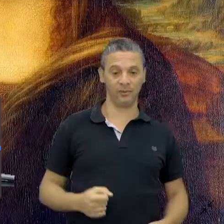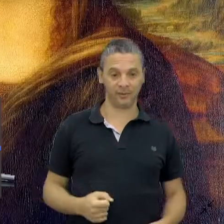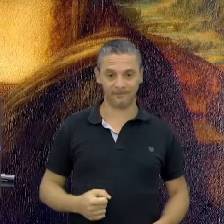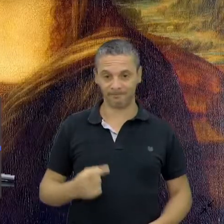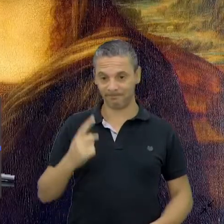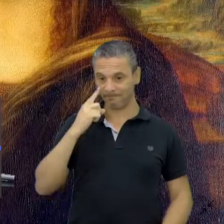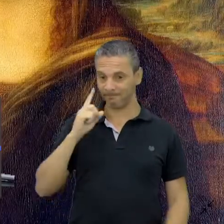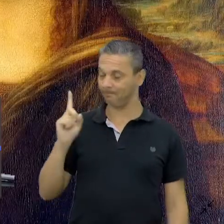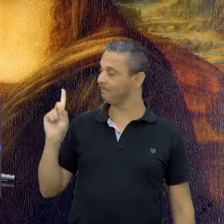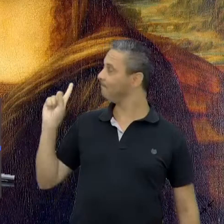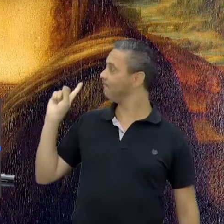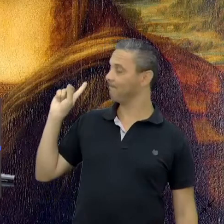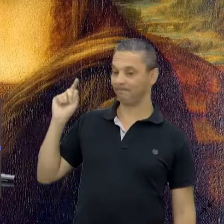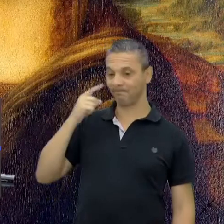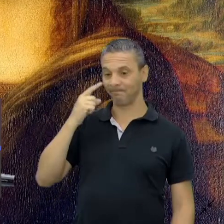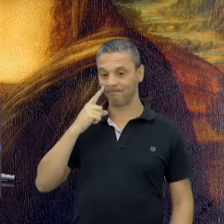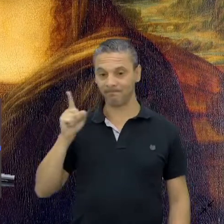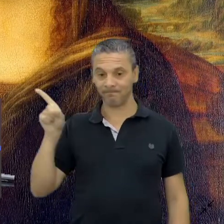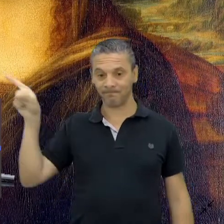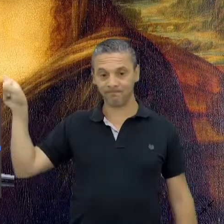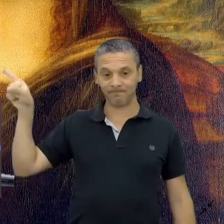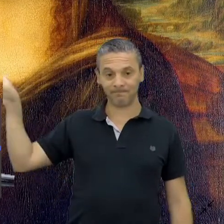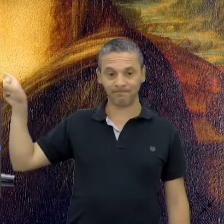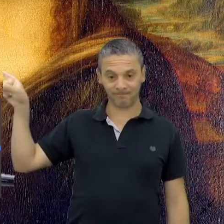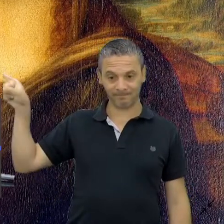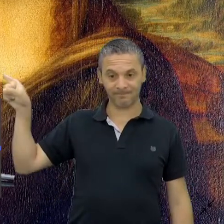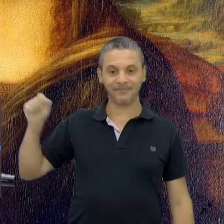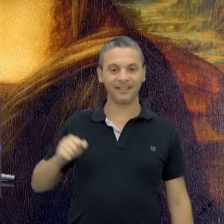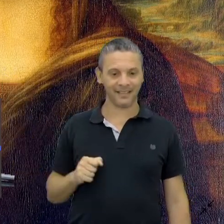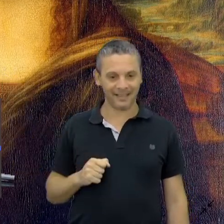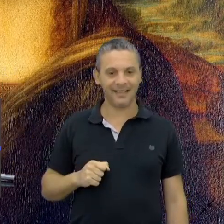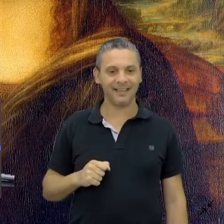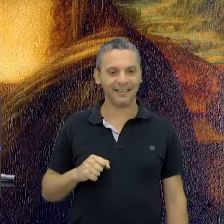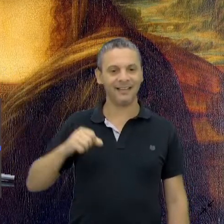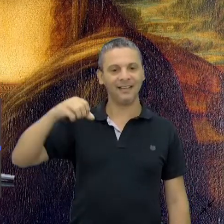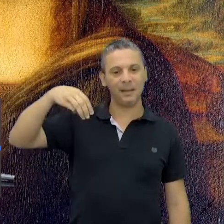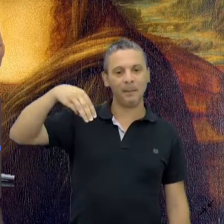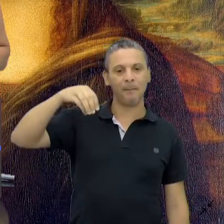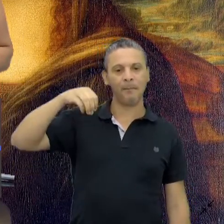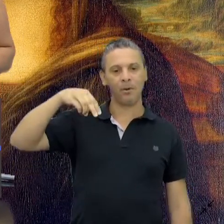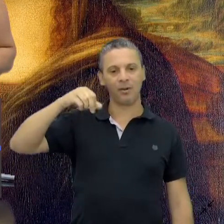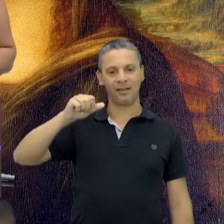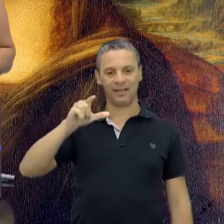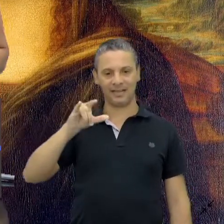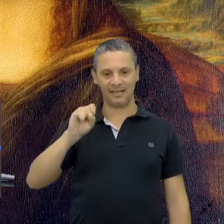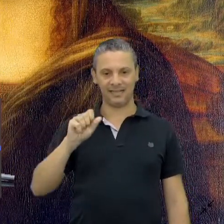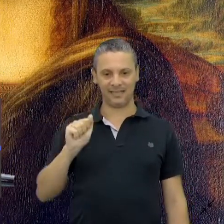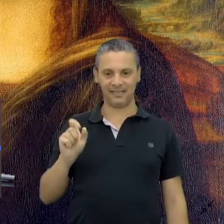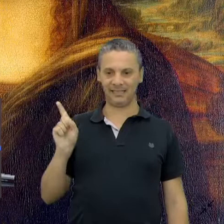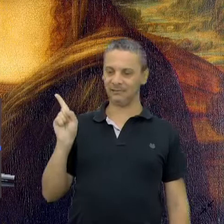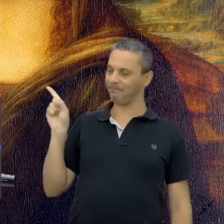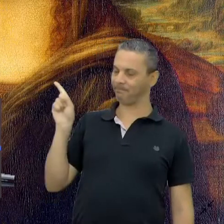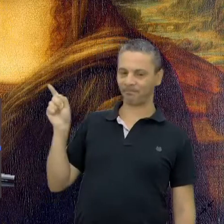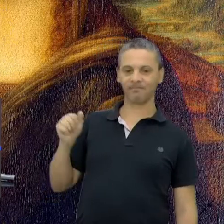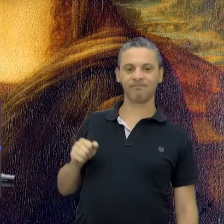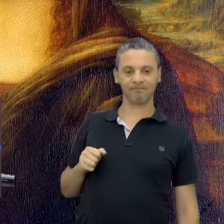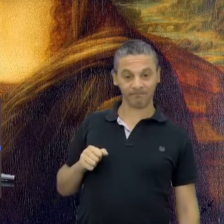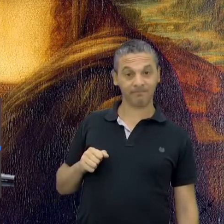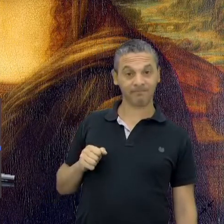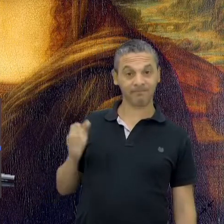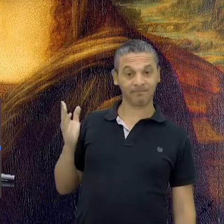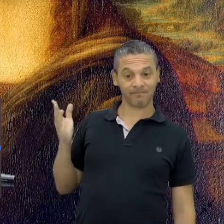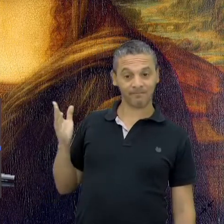aqui, ó. Mostra aí atrás pra gente de novo. Temos uma Mona Lisa bonita aqui atrás do Pro. Ó. Deixa eu tentar mostrar para vocês aqui do ladinho